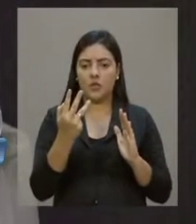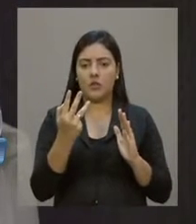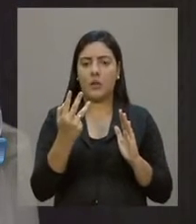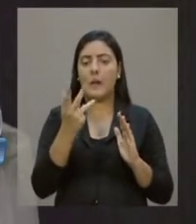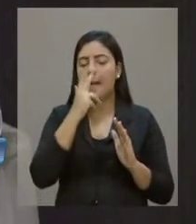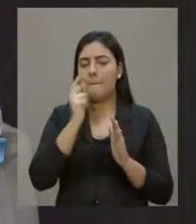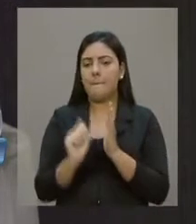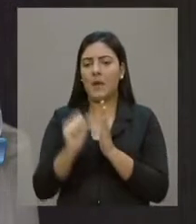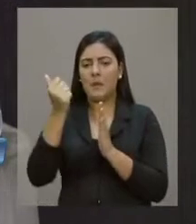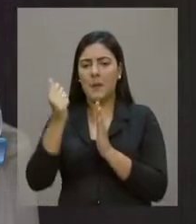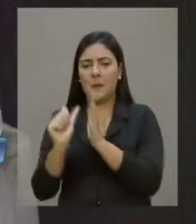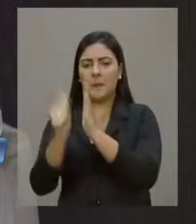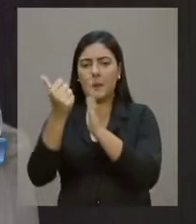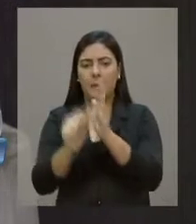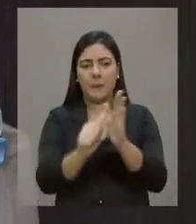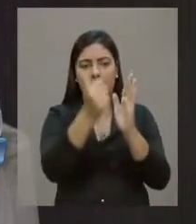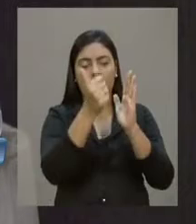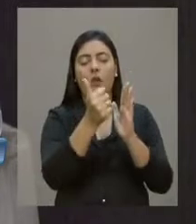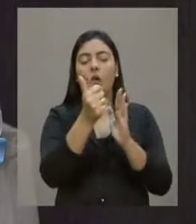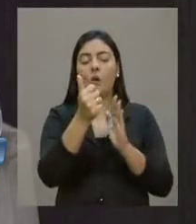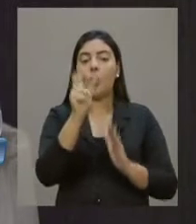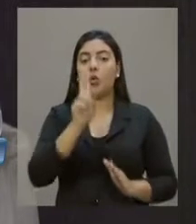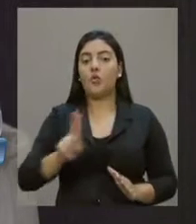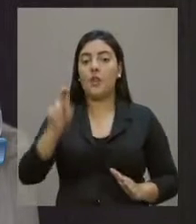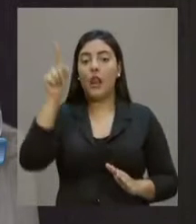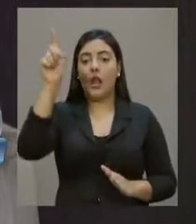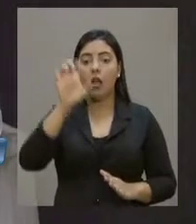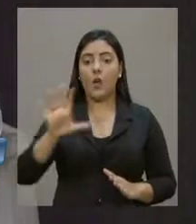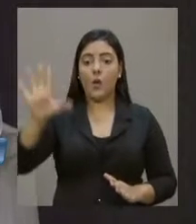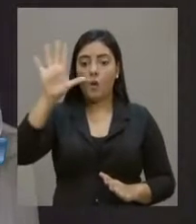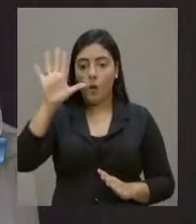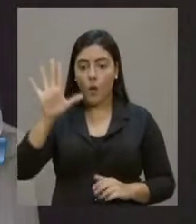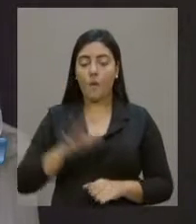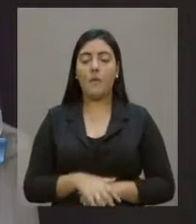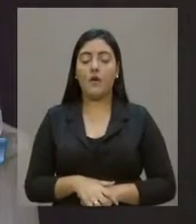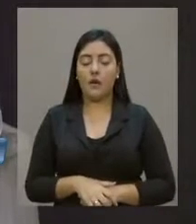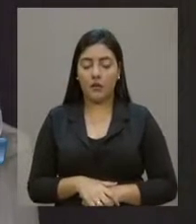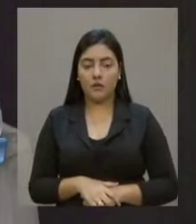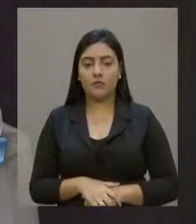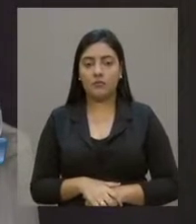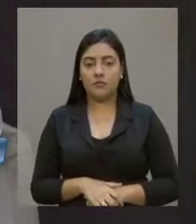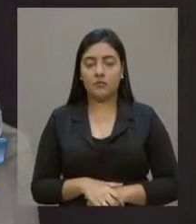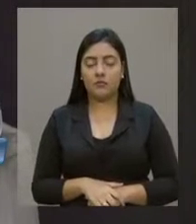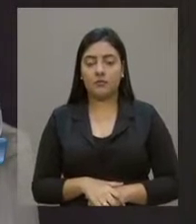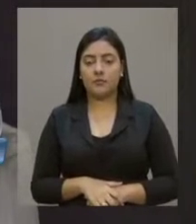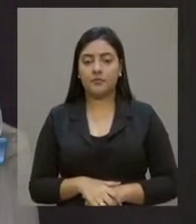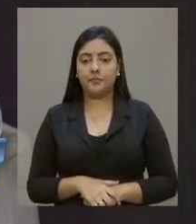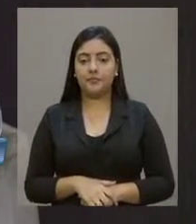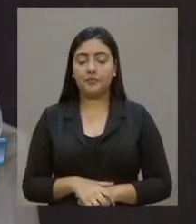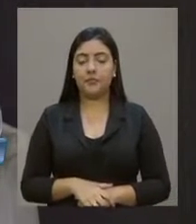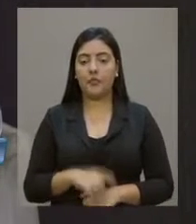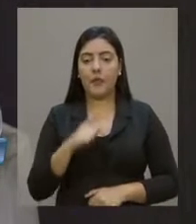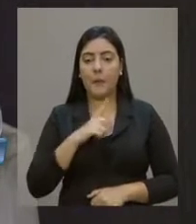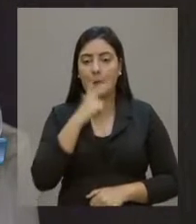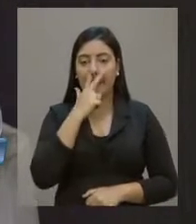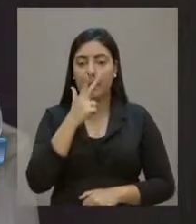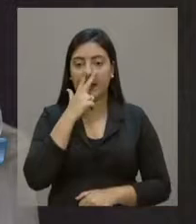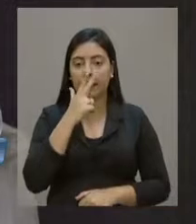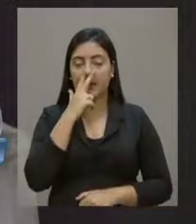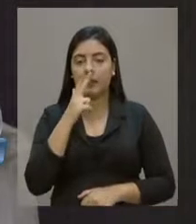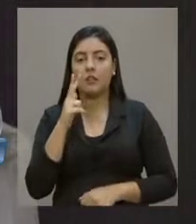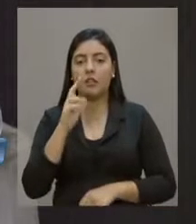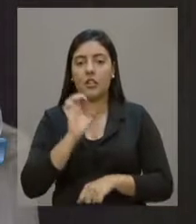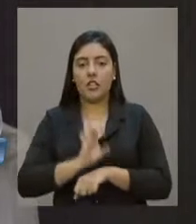primeiras universidades na Europa, elas se dão ali no princípio